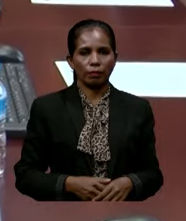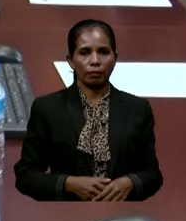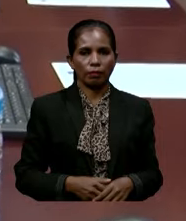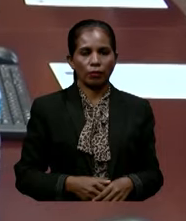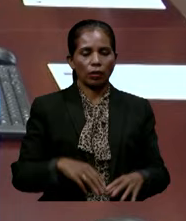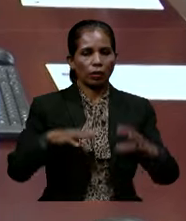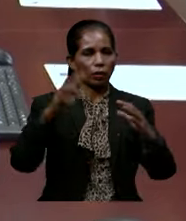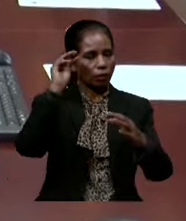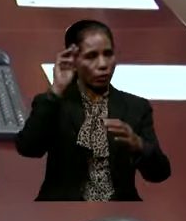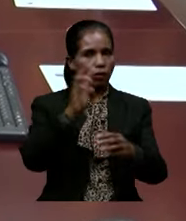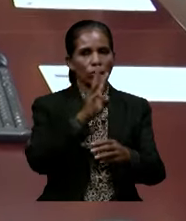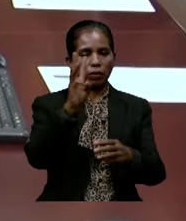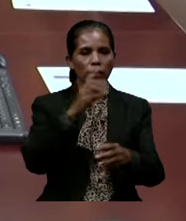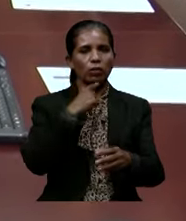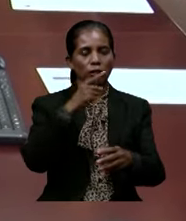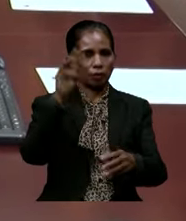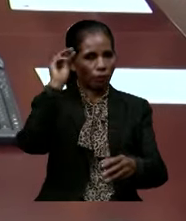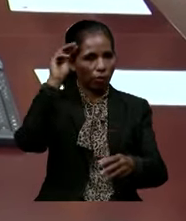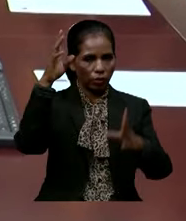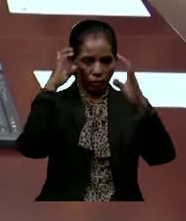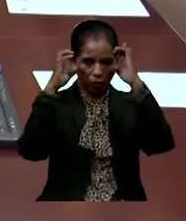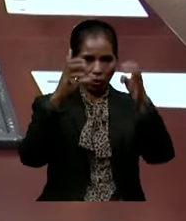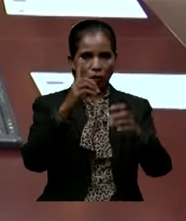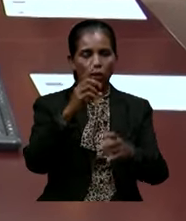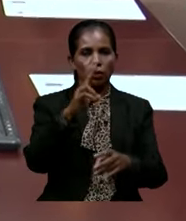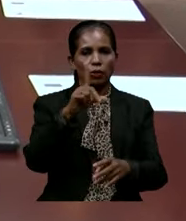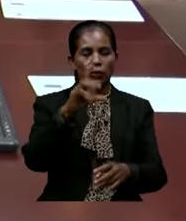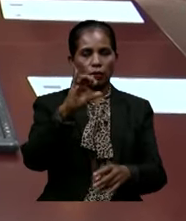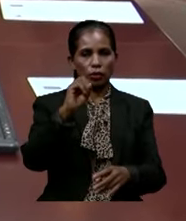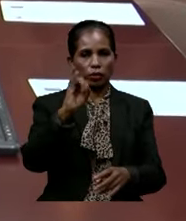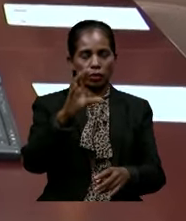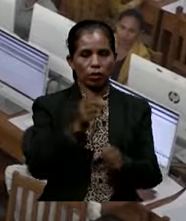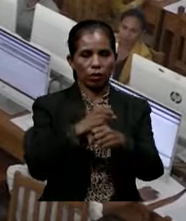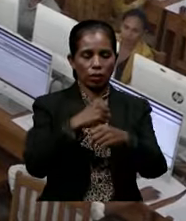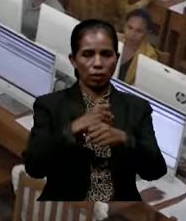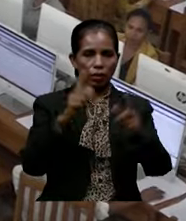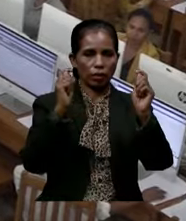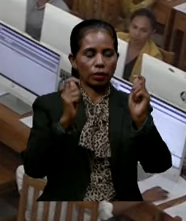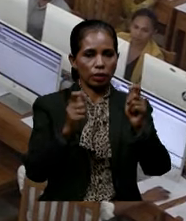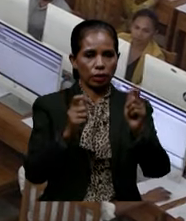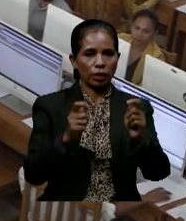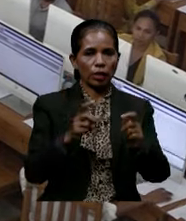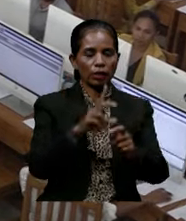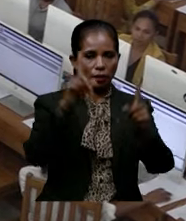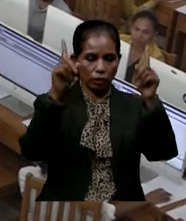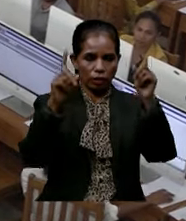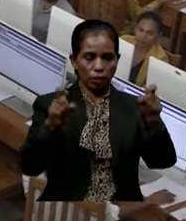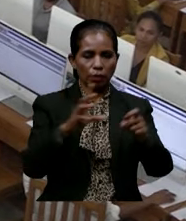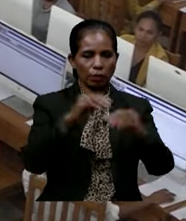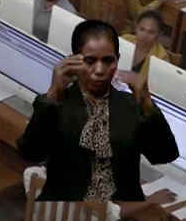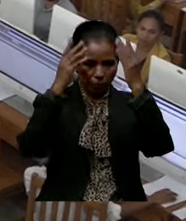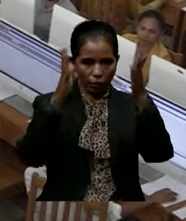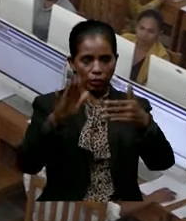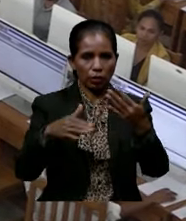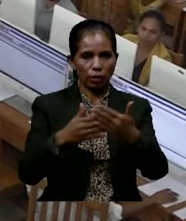Konsul Ministro Quartane autoriza Ministro Edukasam Dulce de Jesus Suarez atu hala otan teste bolsa kandidatu profesores ia fase